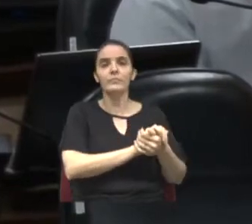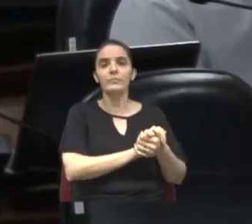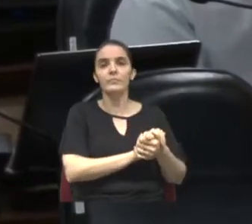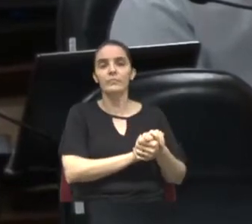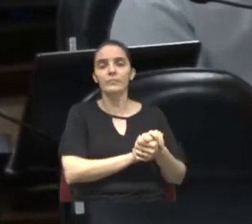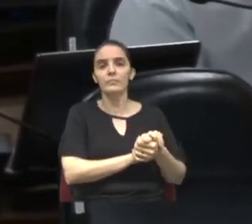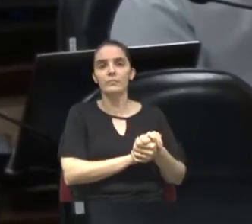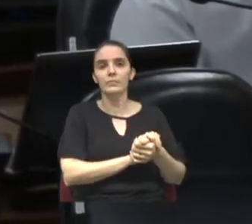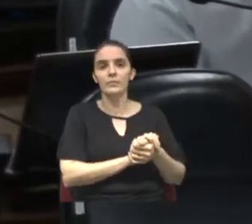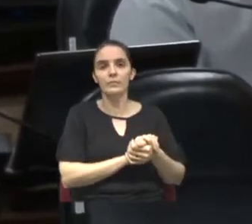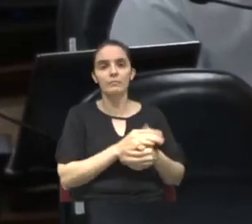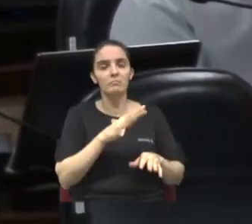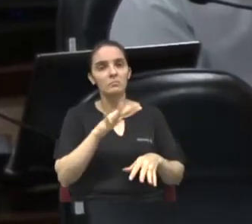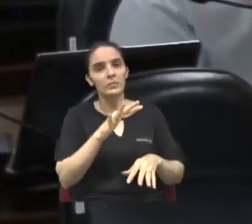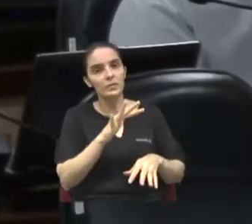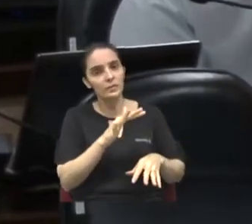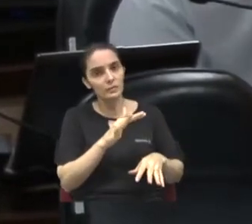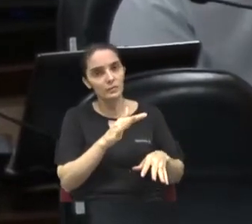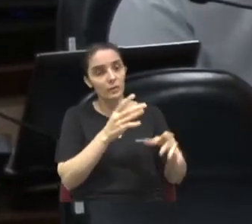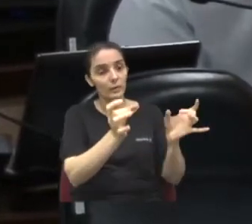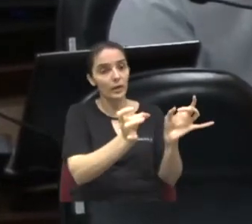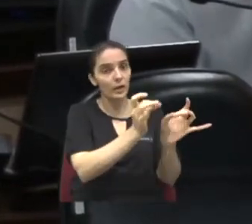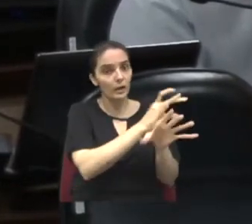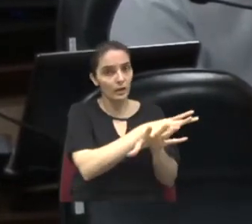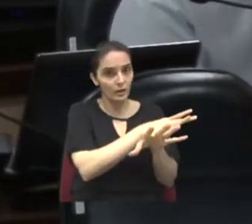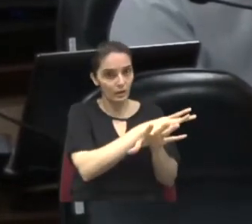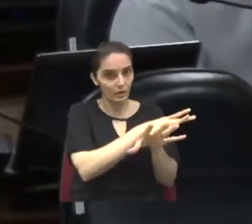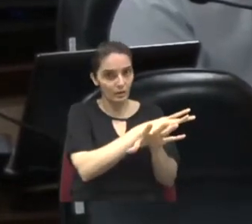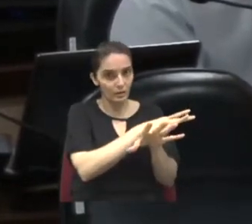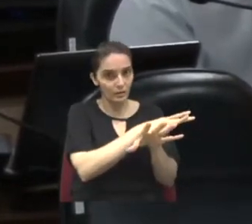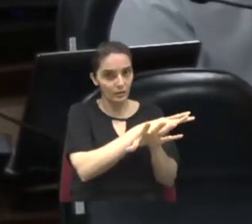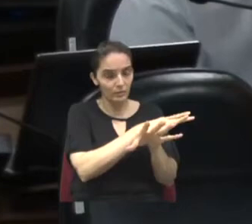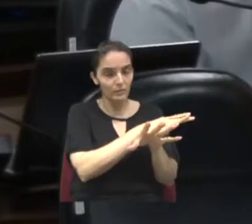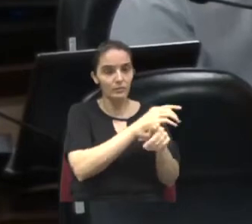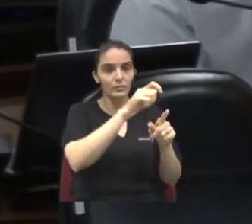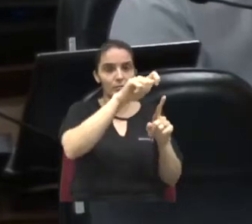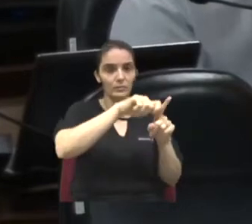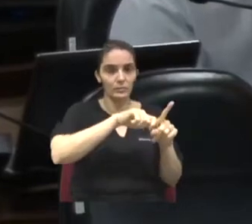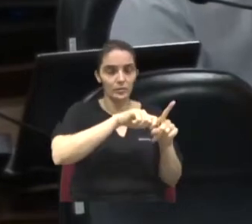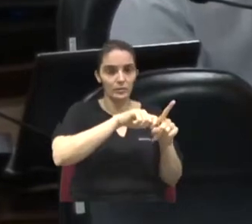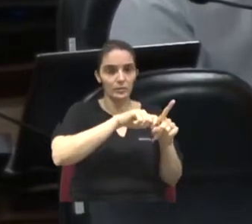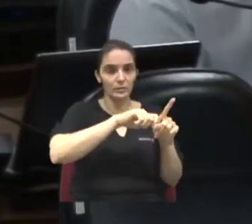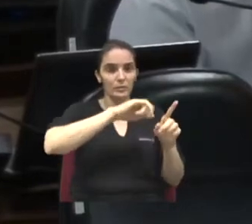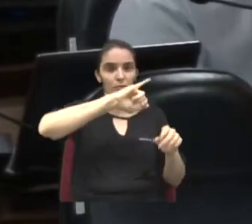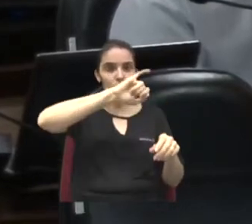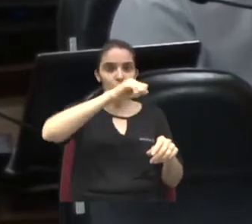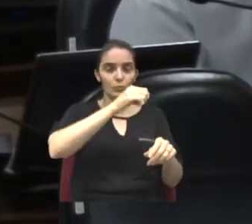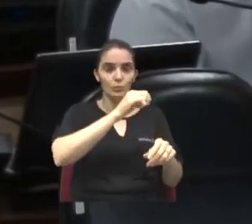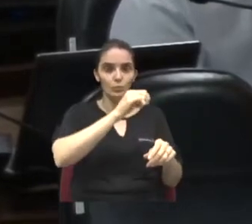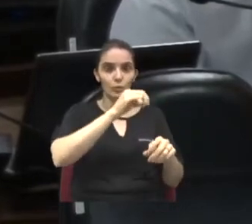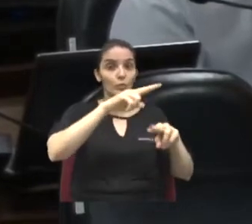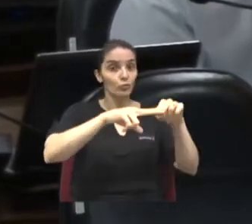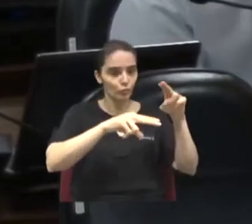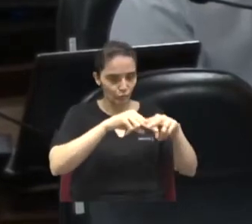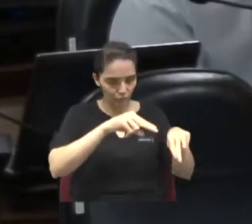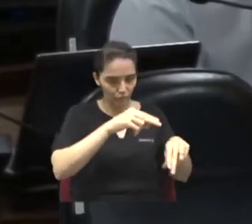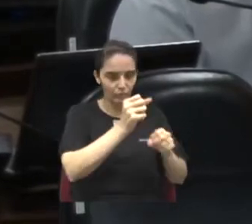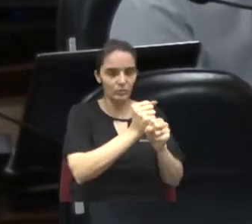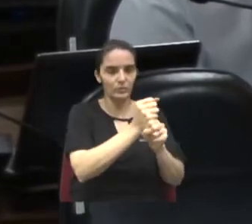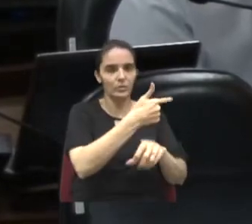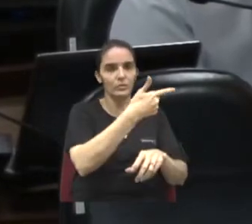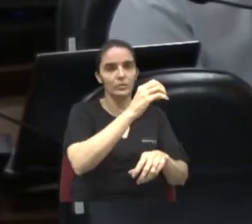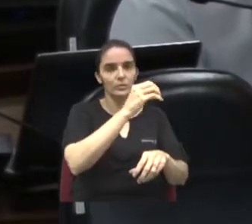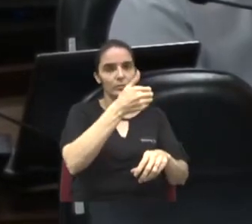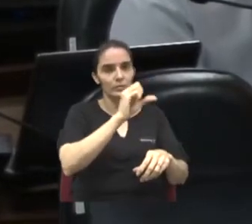sendo que a previsão de conclusão é para junho de 2019. Para tanto, estão